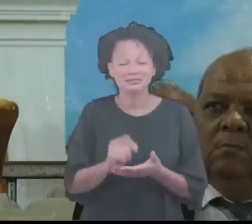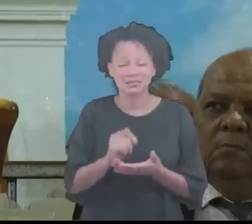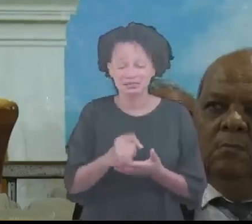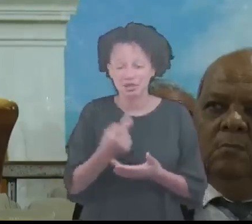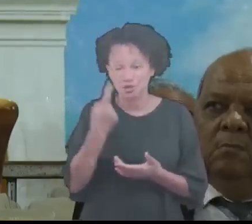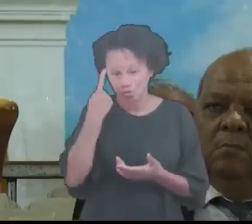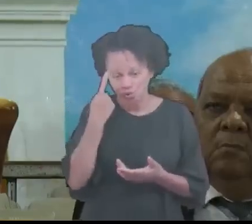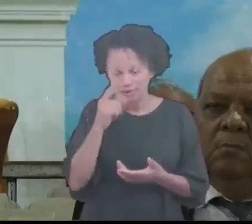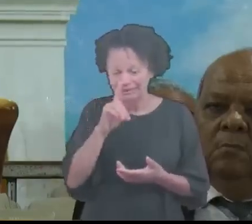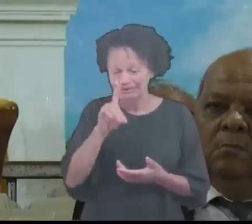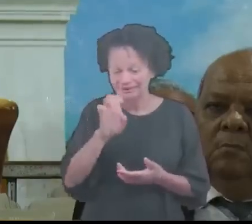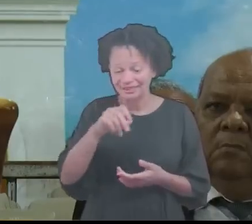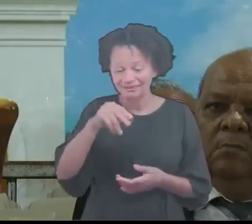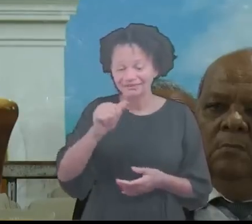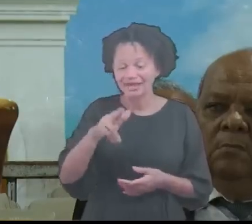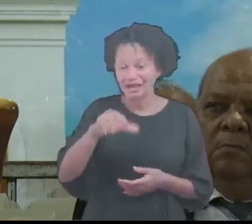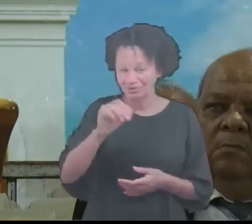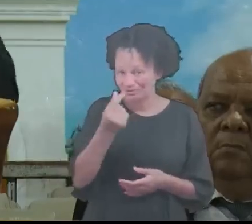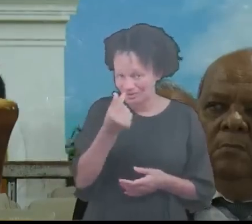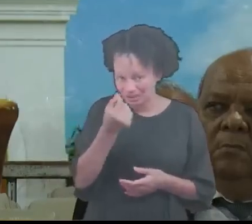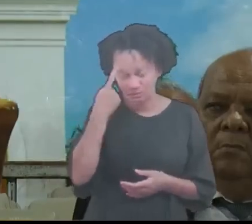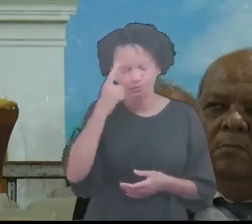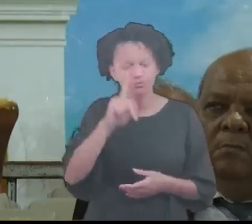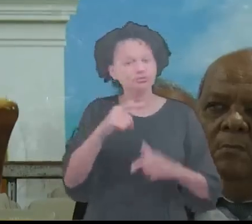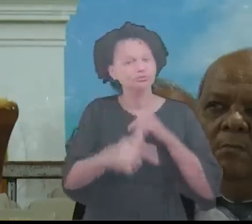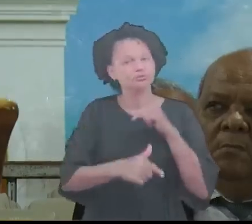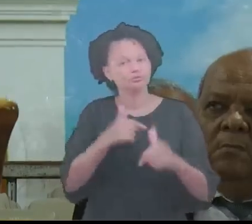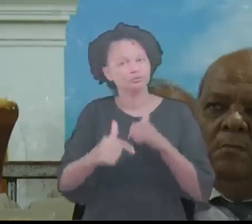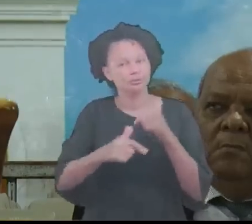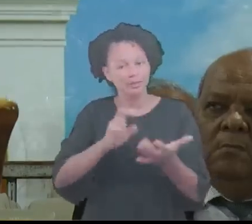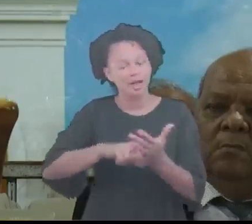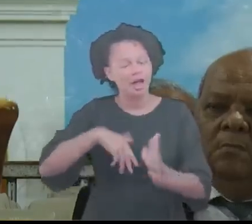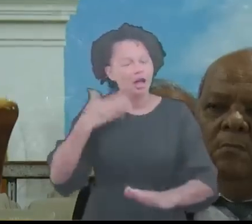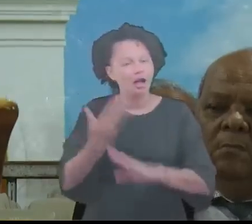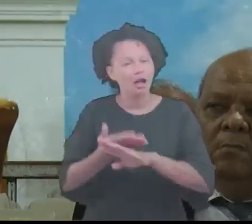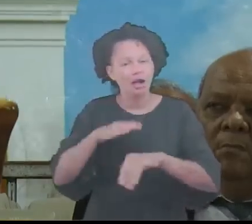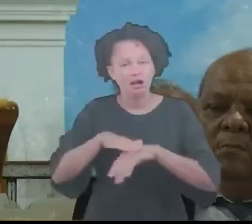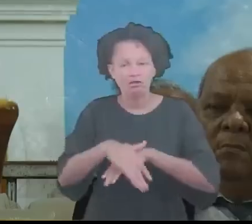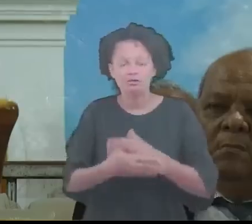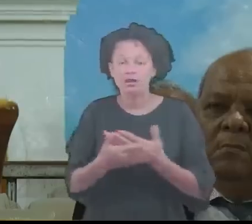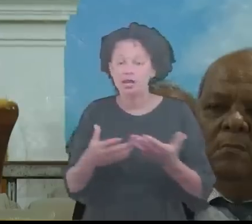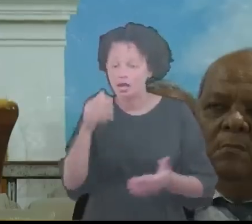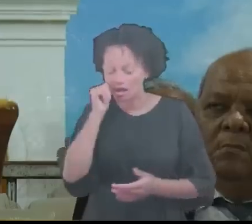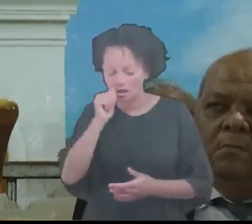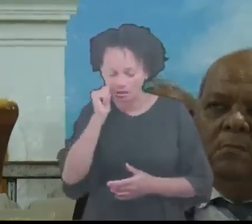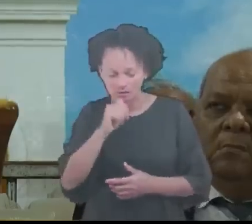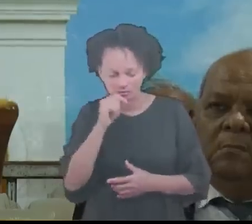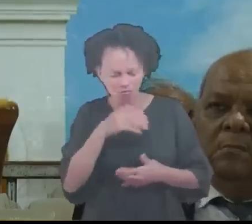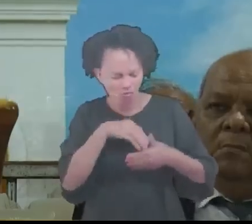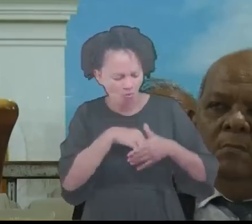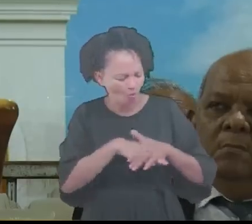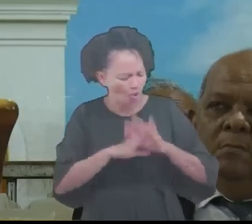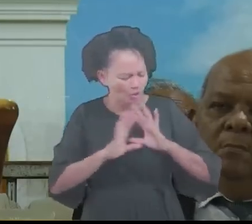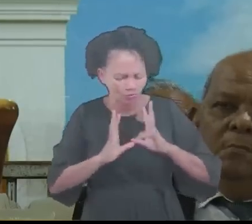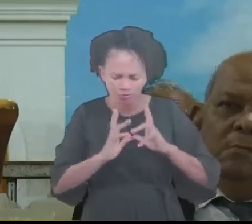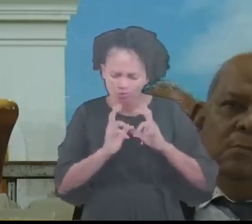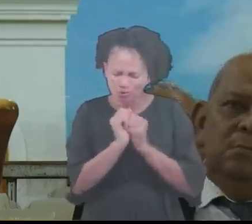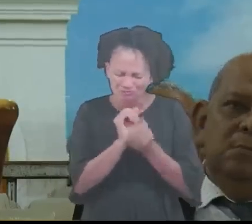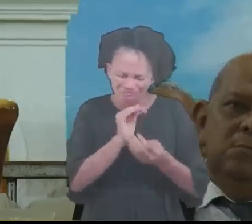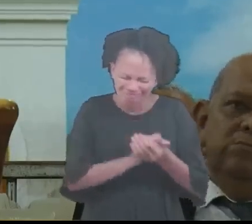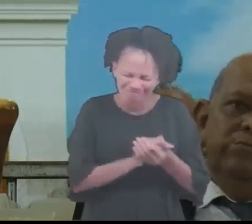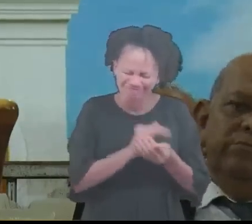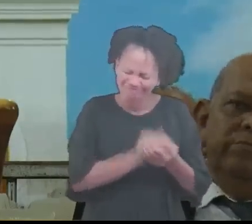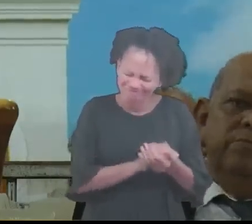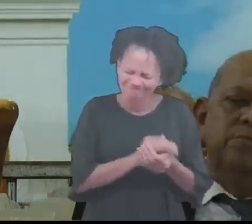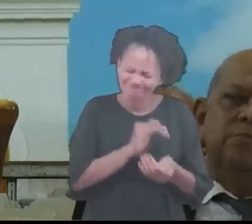de serviço. Louvado seja Deus para sempre. E aquela mulher, ela guardou todas as suas